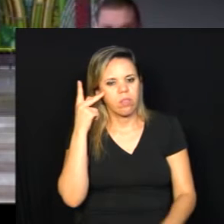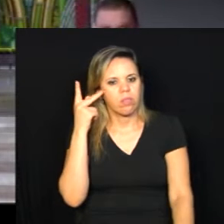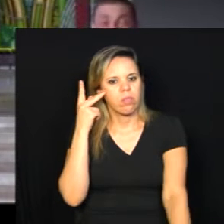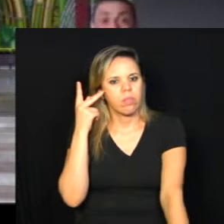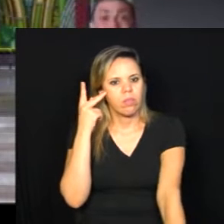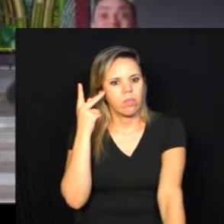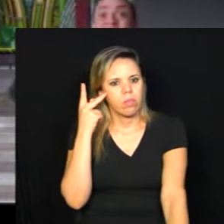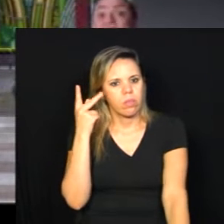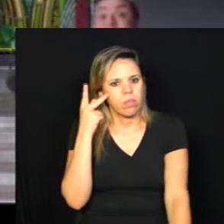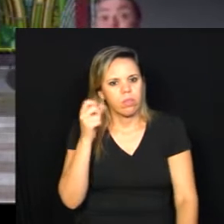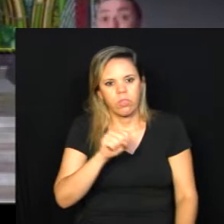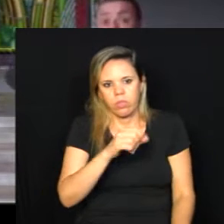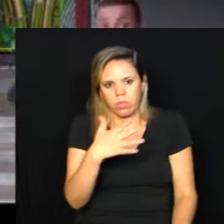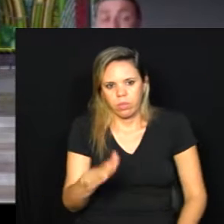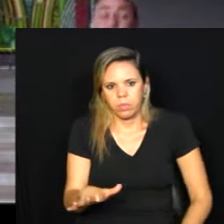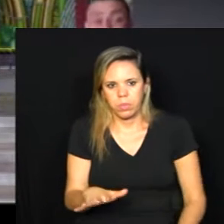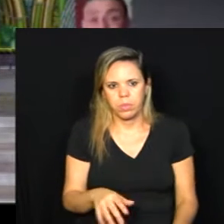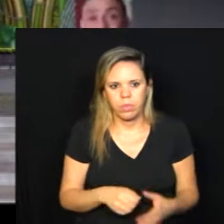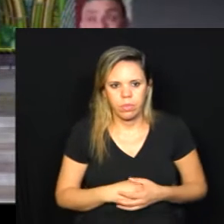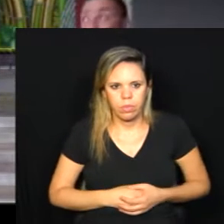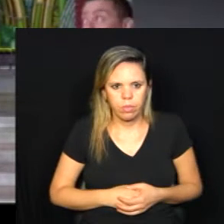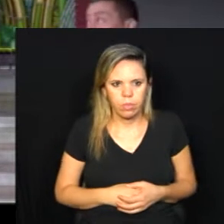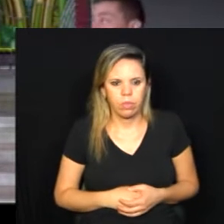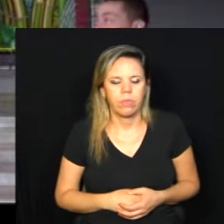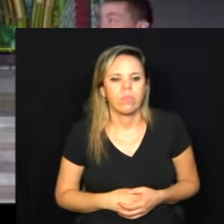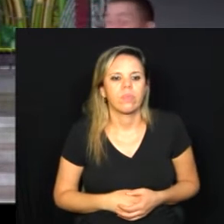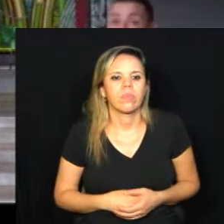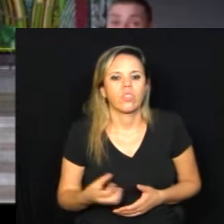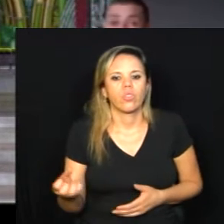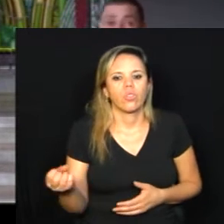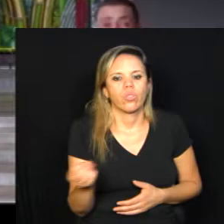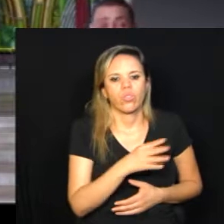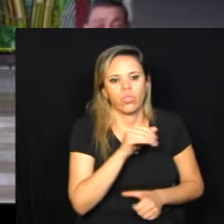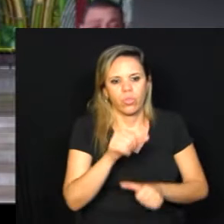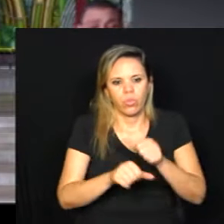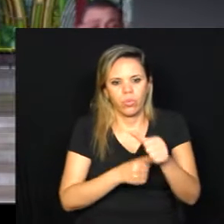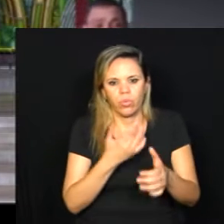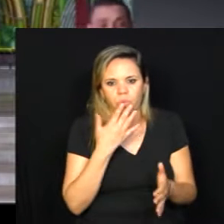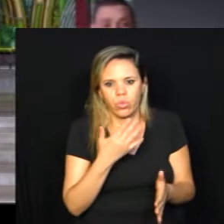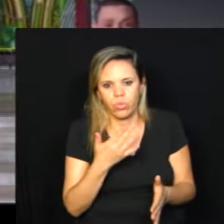Paulo e a Baixada Santista. Com essa nova classificação,